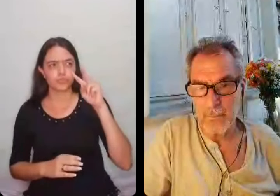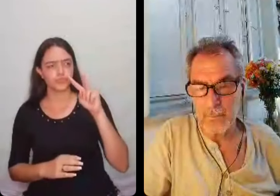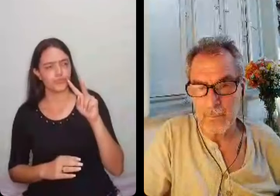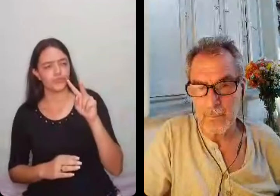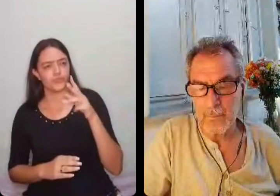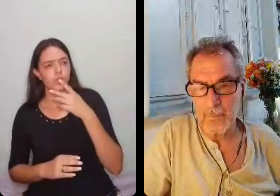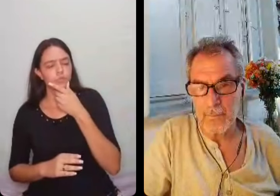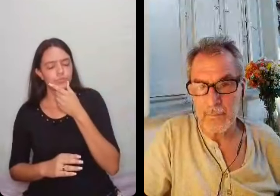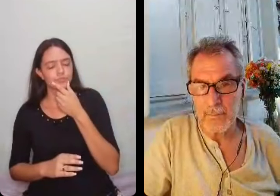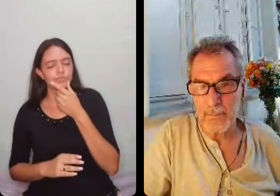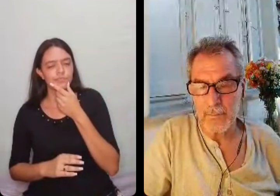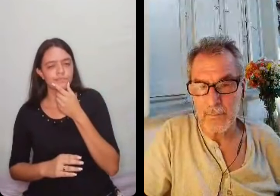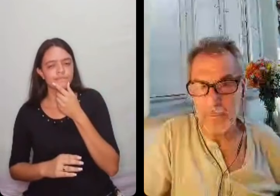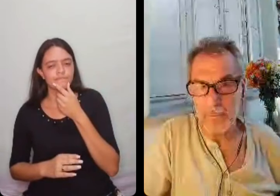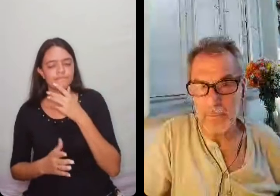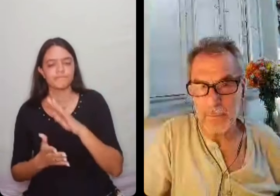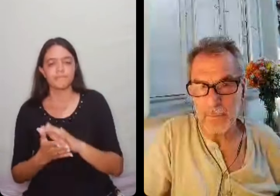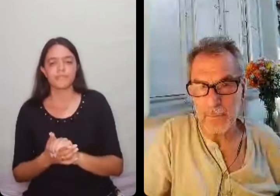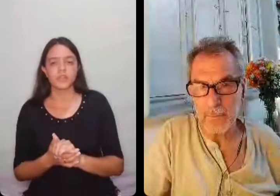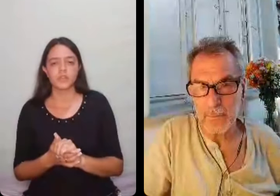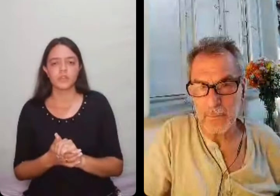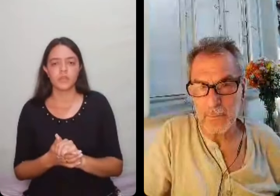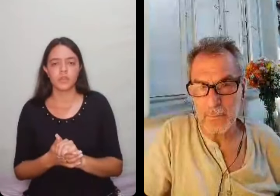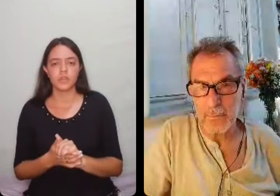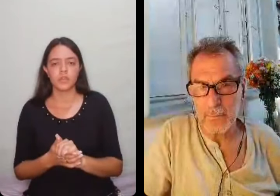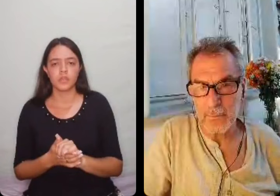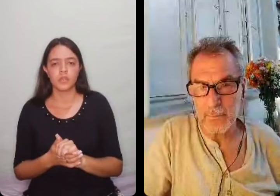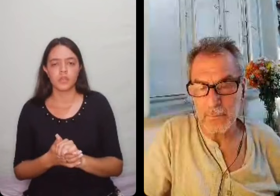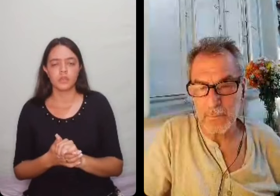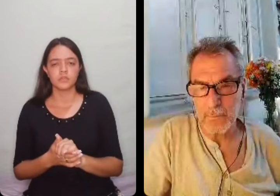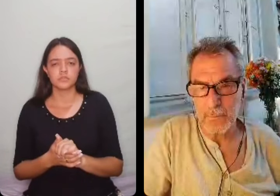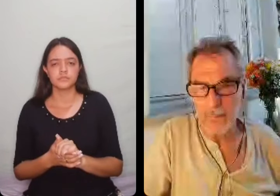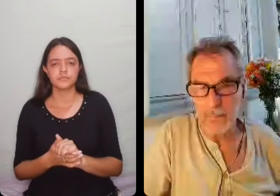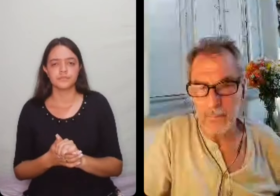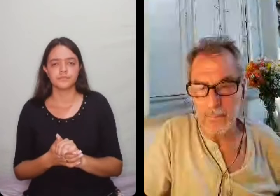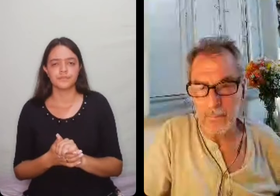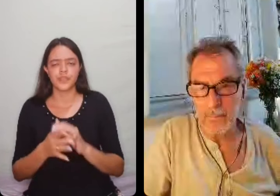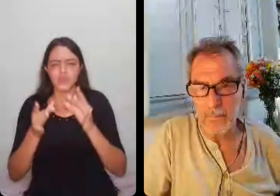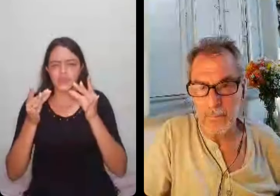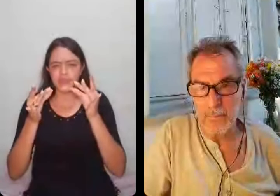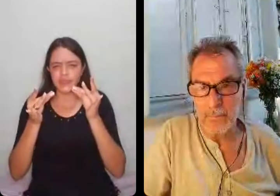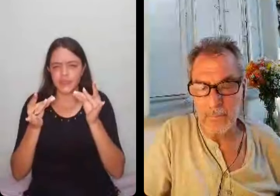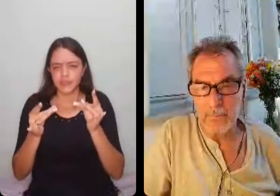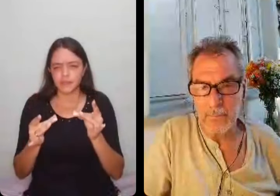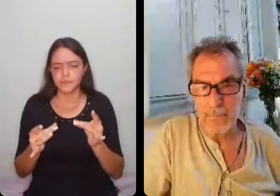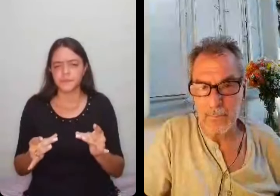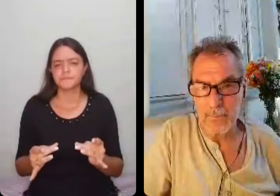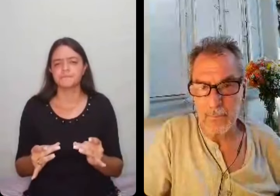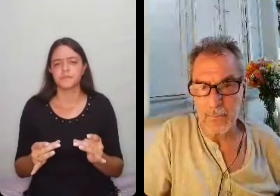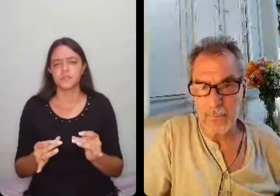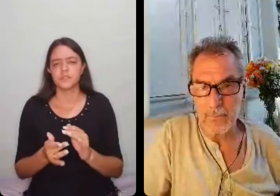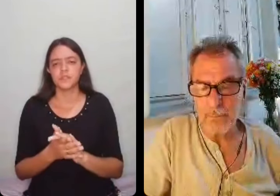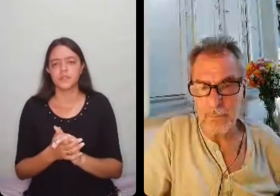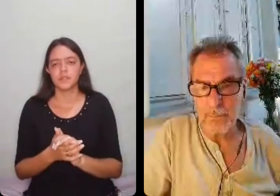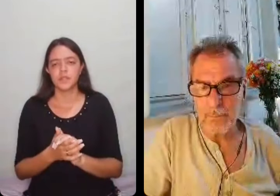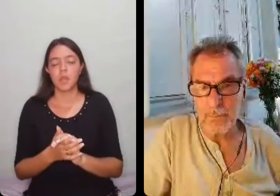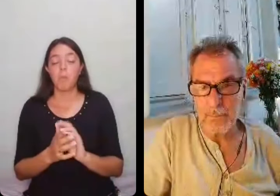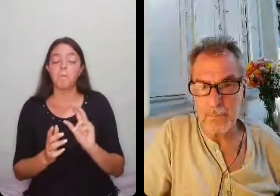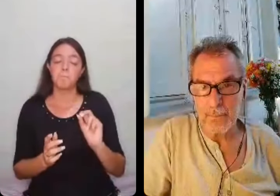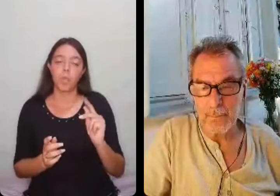O Norberto teve um olhar bastante sensível, assim, de ver, ok, não estamos ao vivo, não tem o presencial.